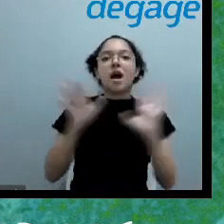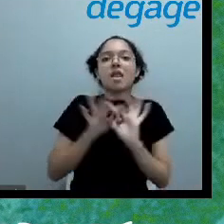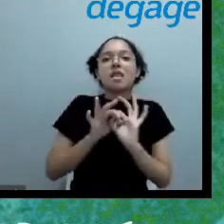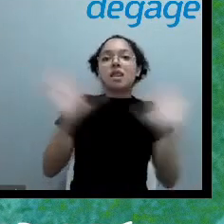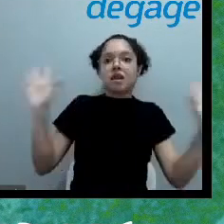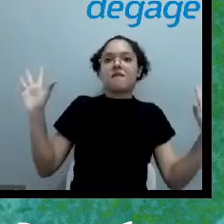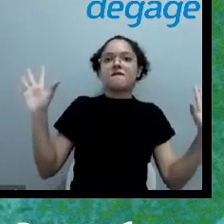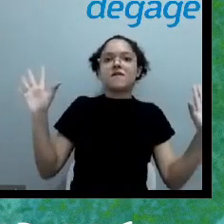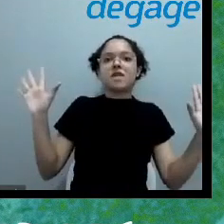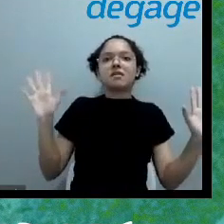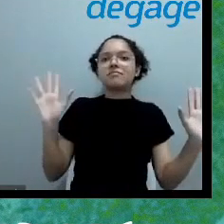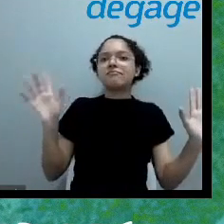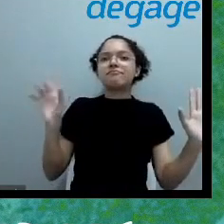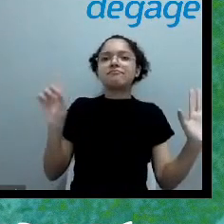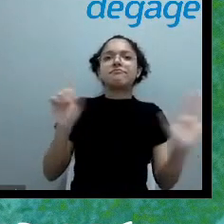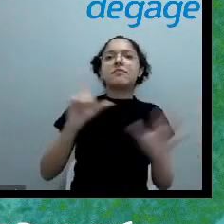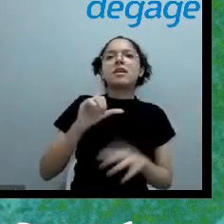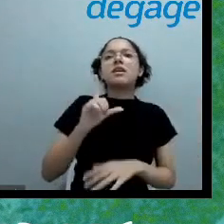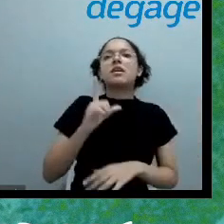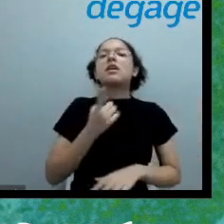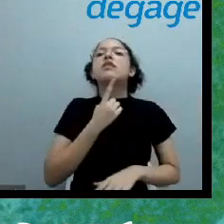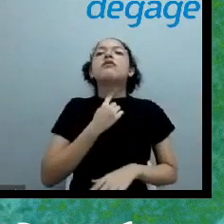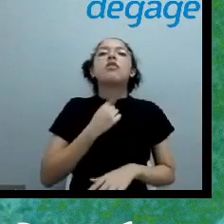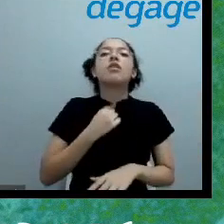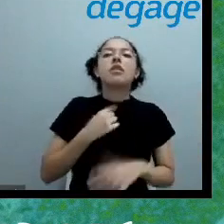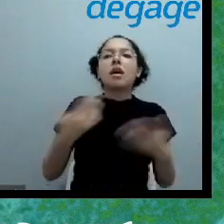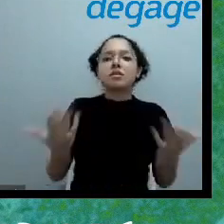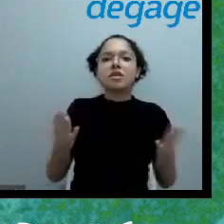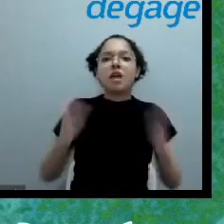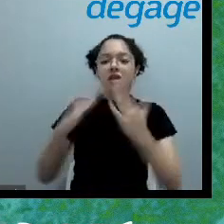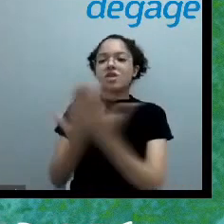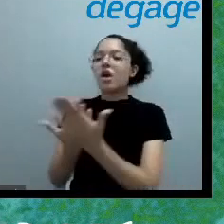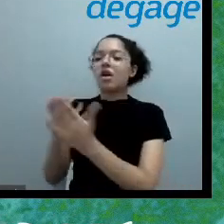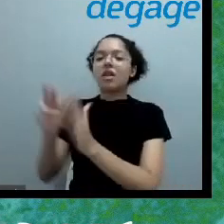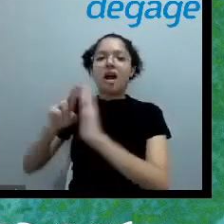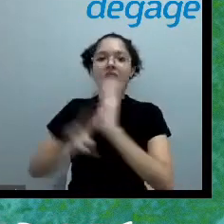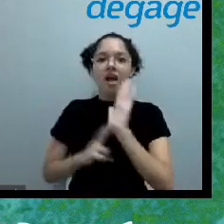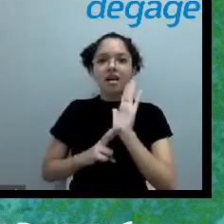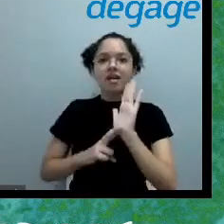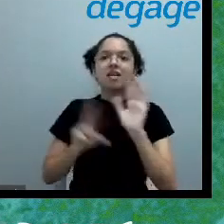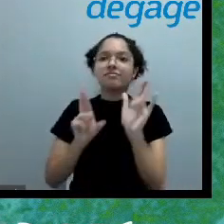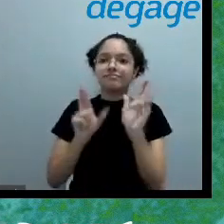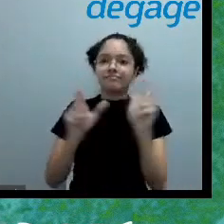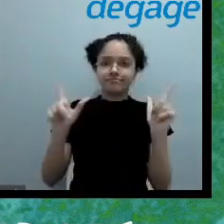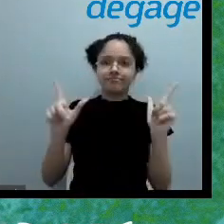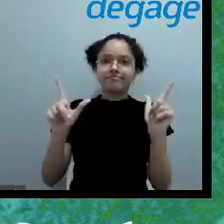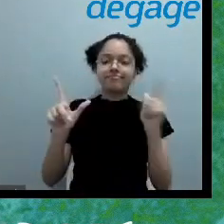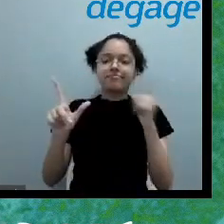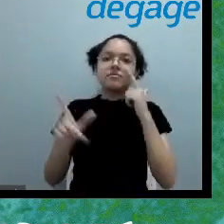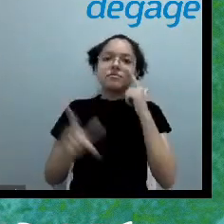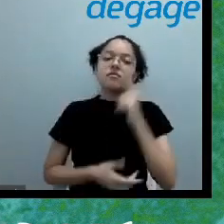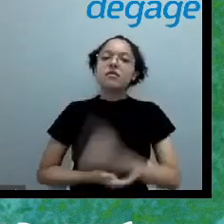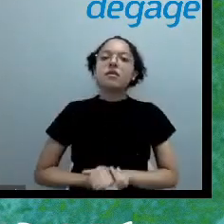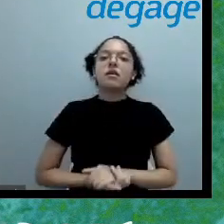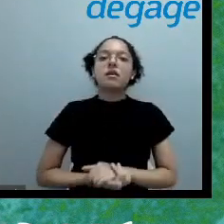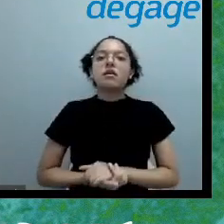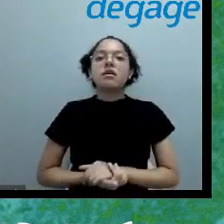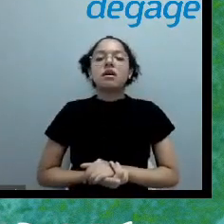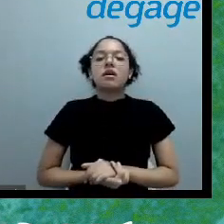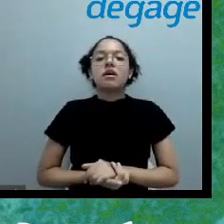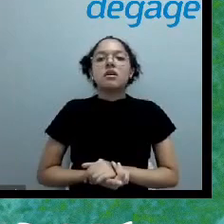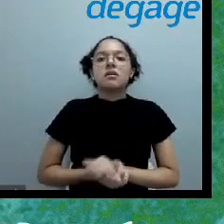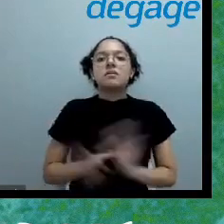de relação, que quebra com a ideia da escola tradicional. As coisas se combinam. O aluno com autismo ou qualquer outro aluno que foge